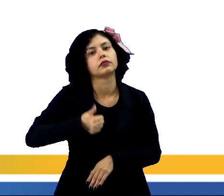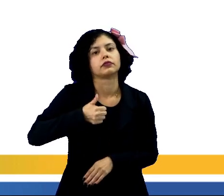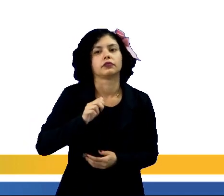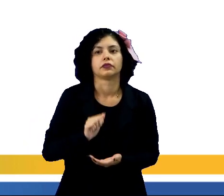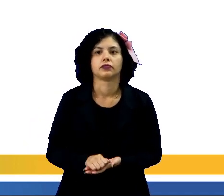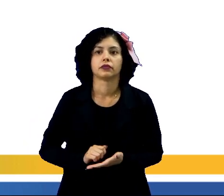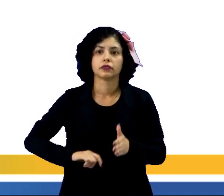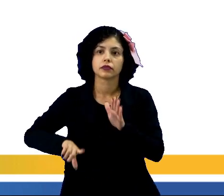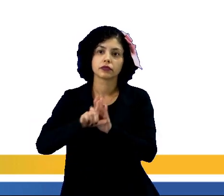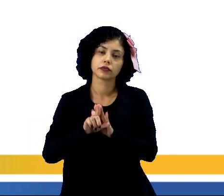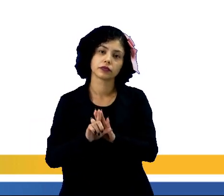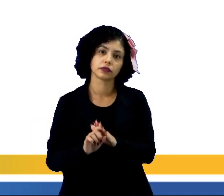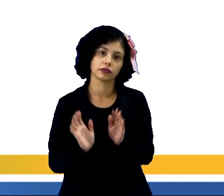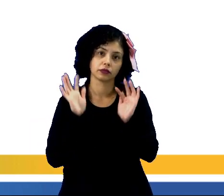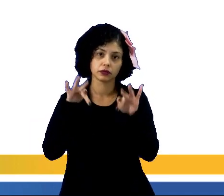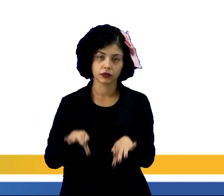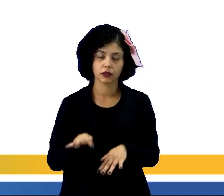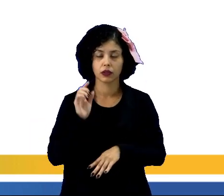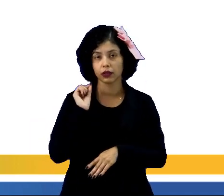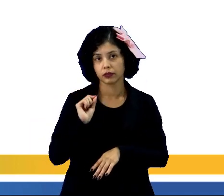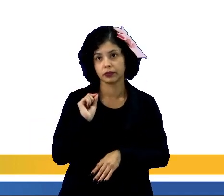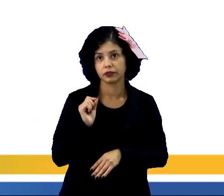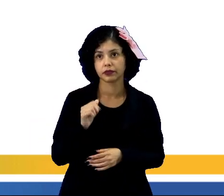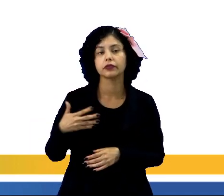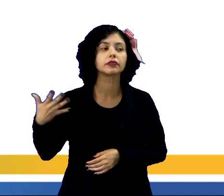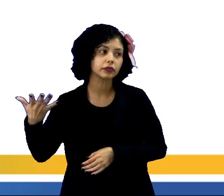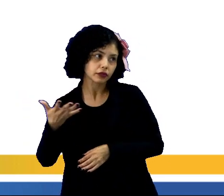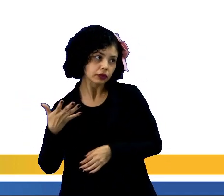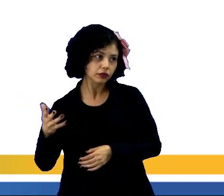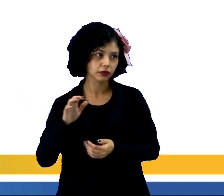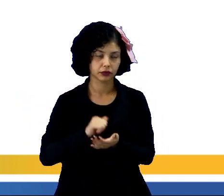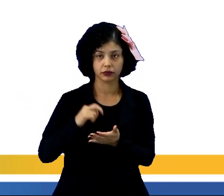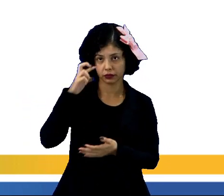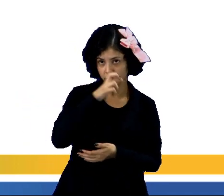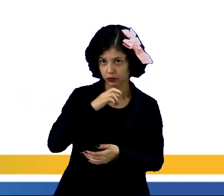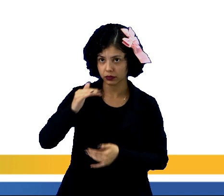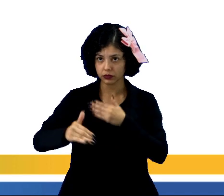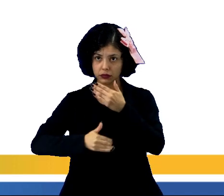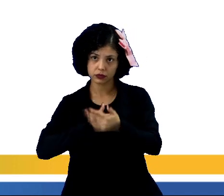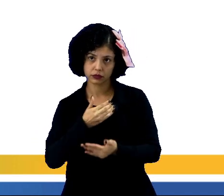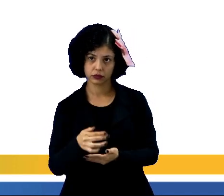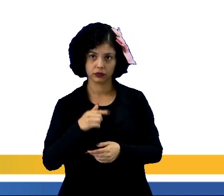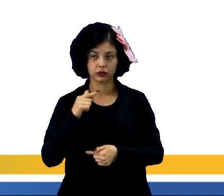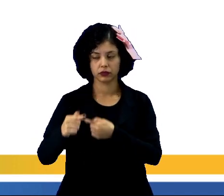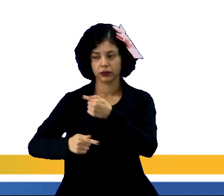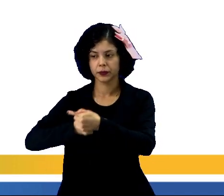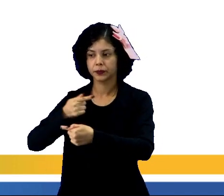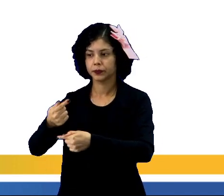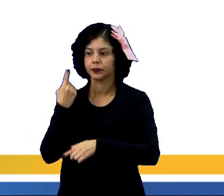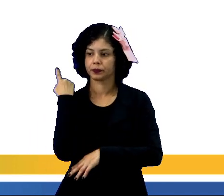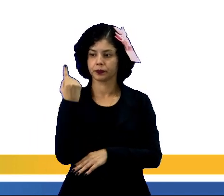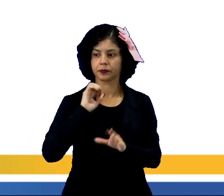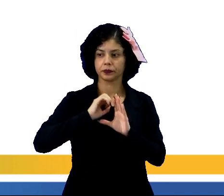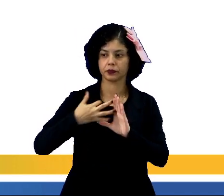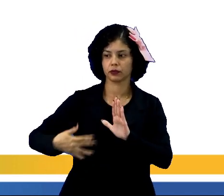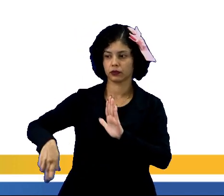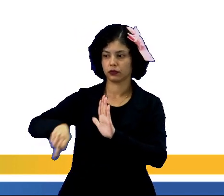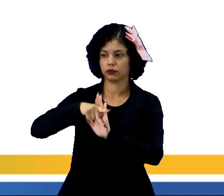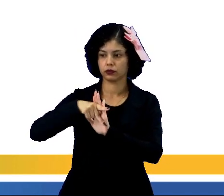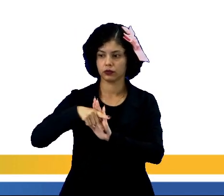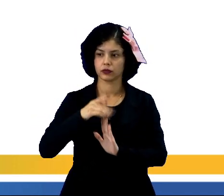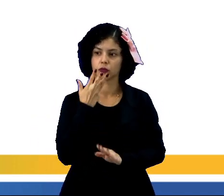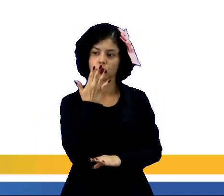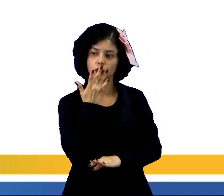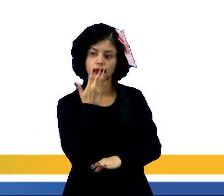primeira. As primeiras conclusões dele foram baseadas na análise do processo de hereditariedade de apenas uma característica, que